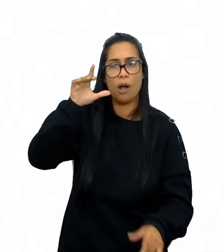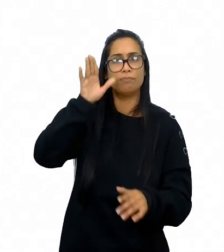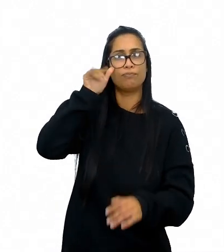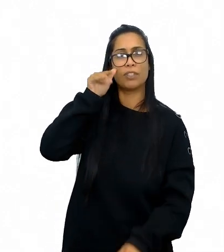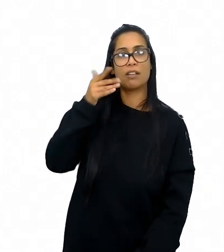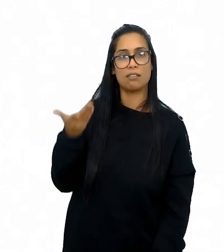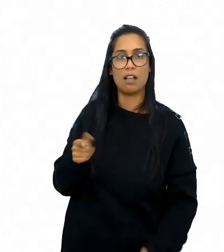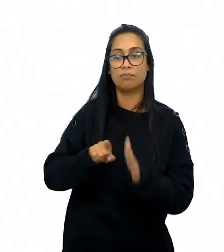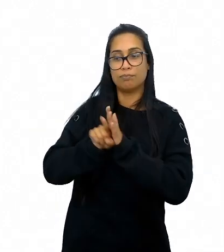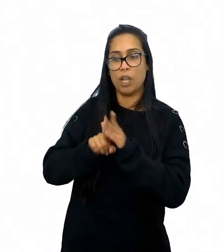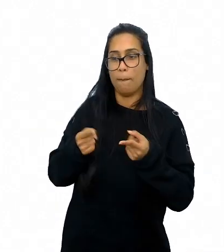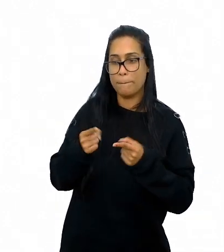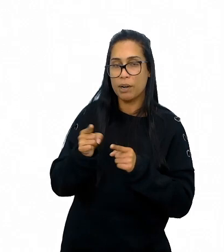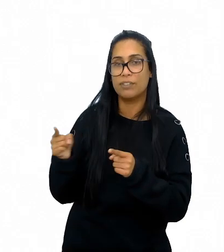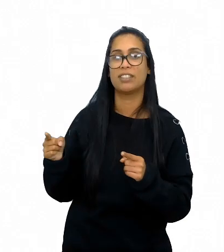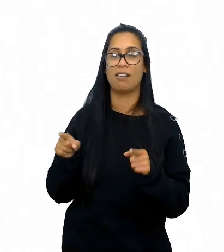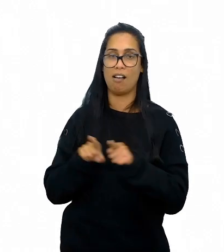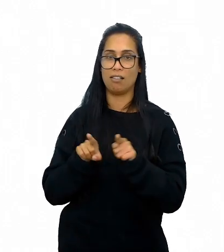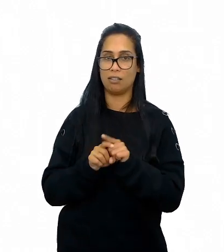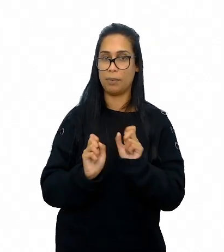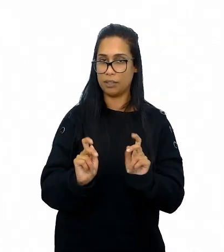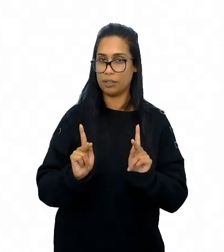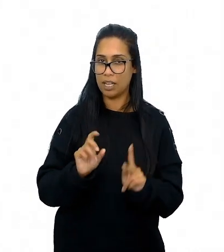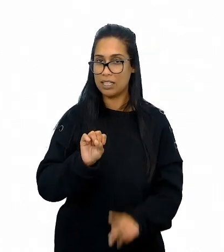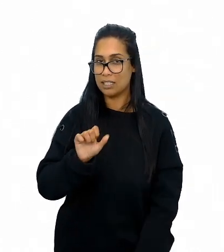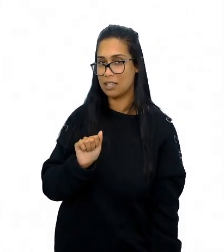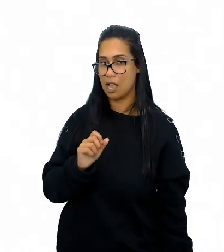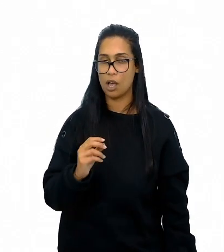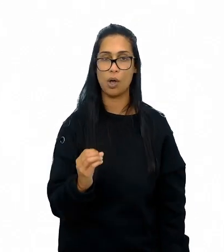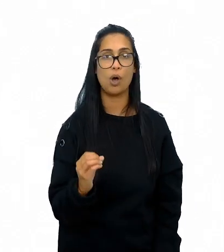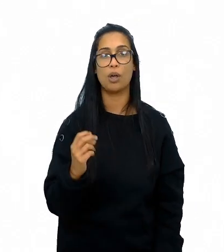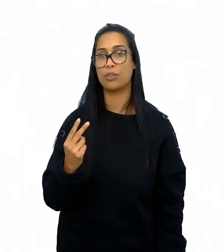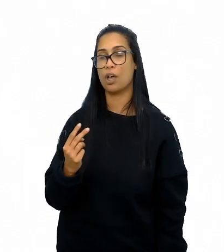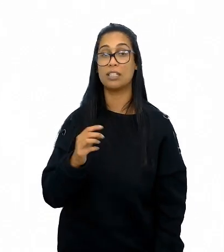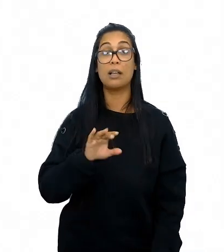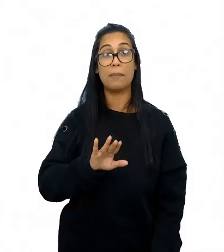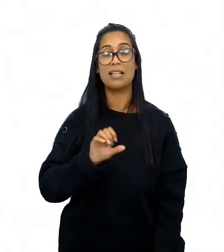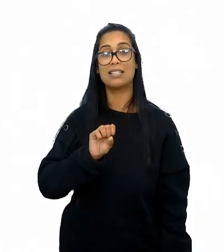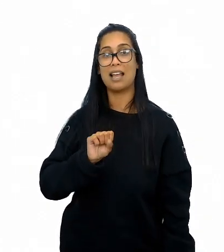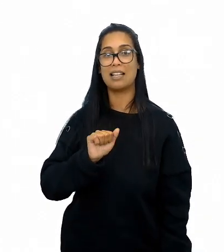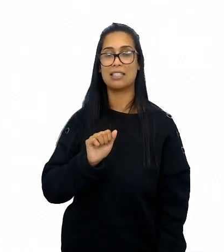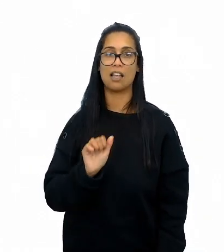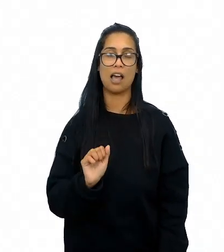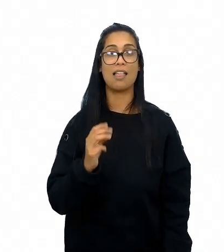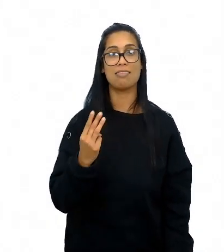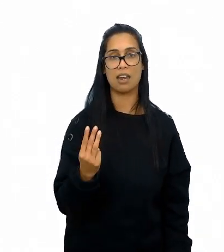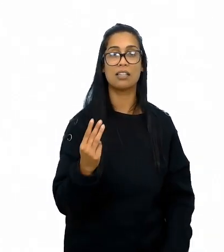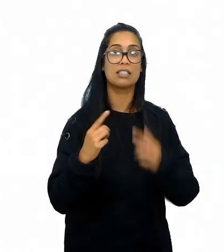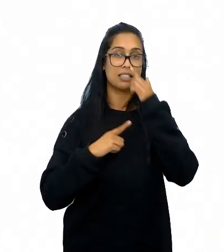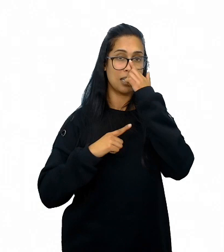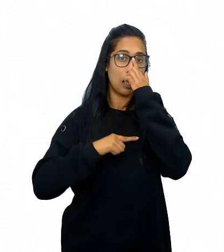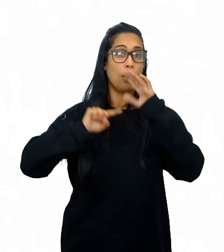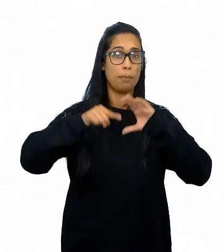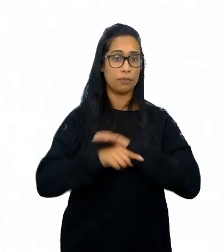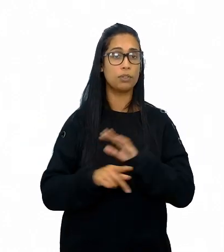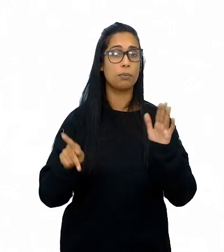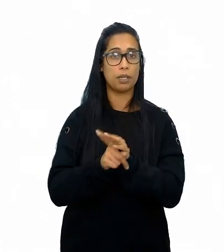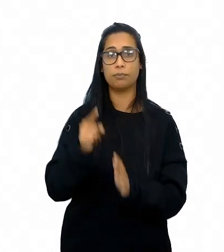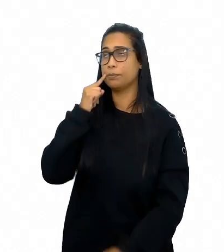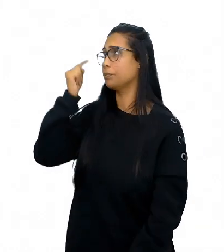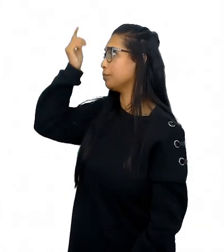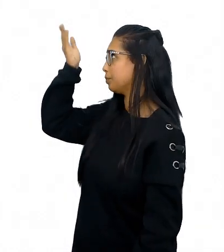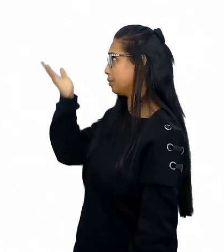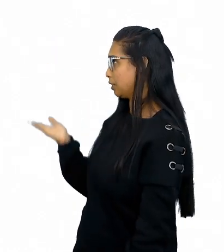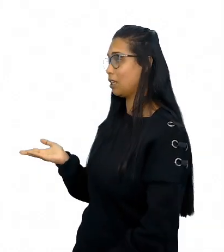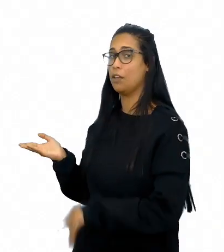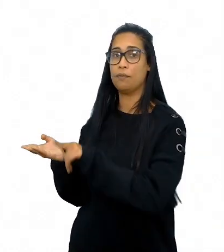discutiu lá na SA2, tá bem? E na SA3 a gente se aprofundou, né? Vocês já devem se lembrar, porque